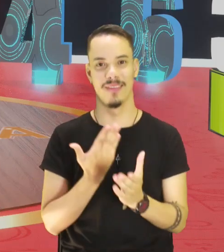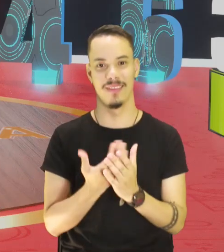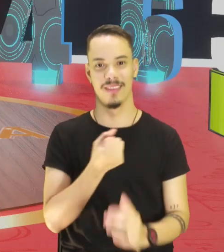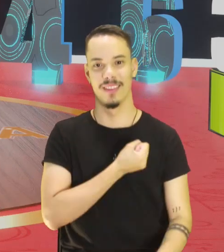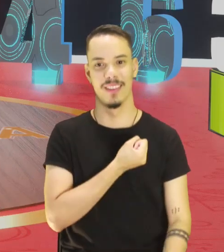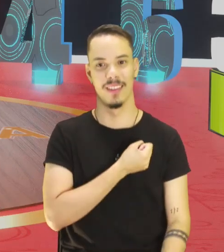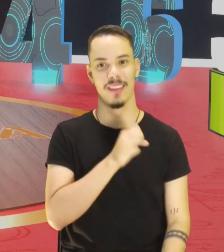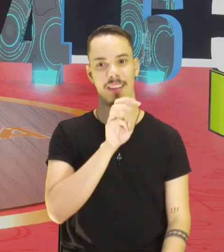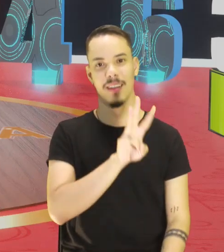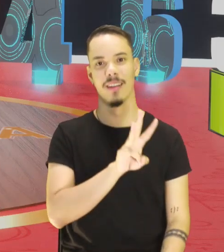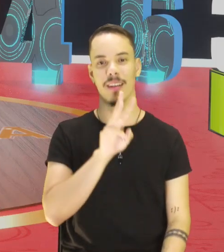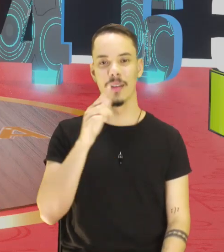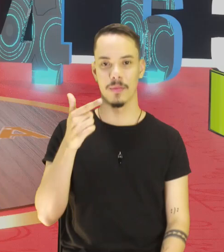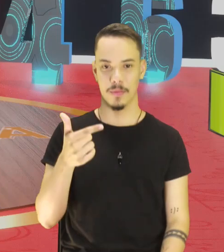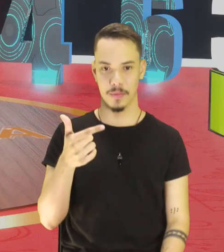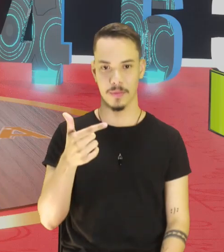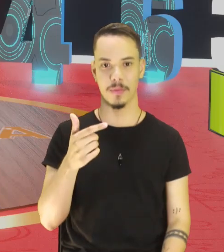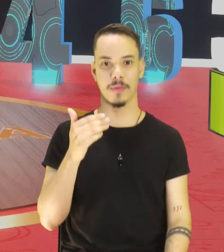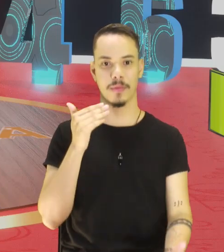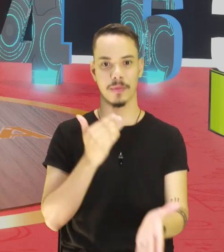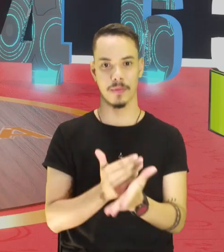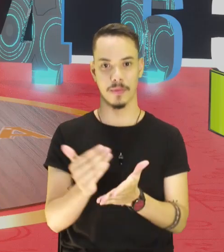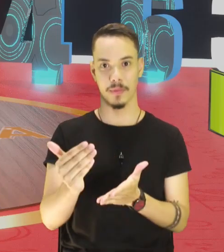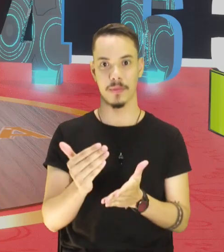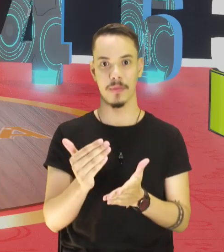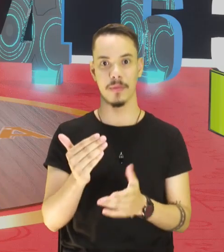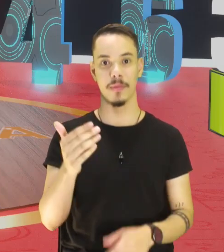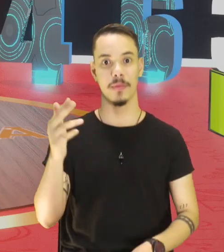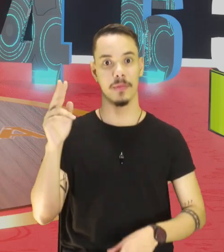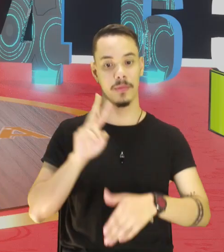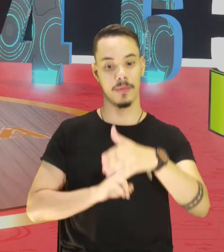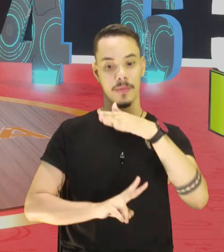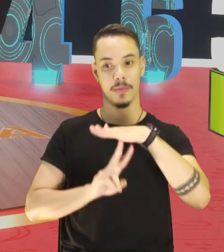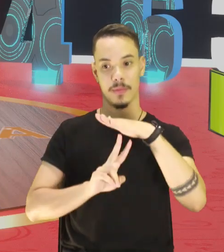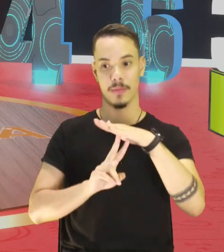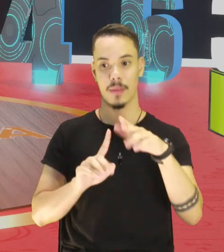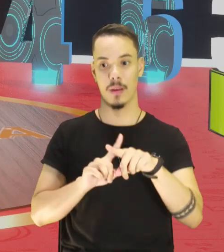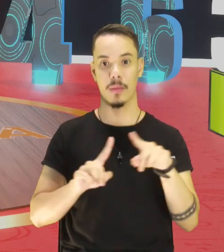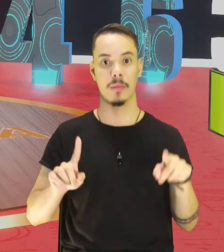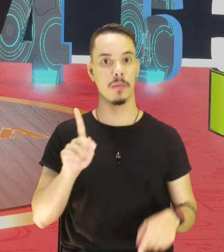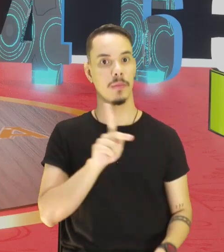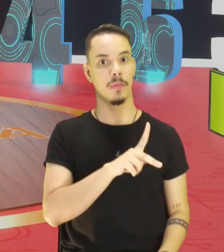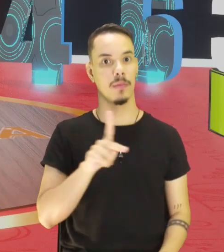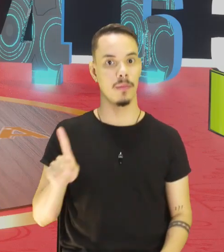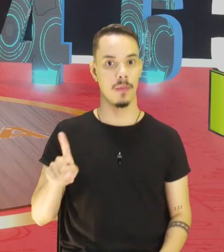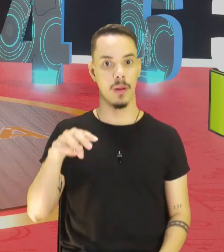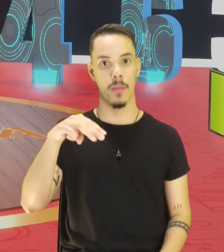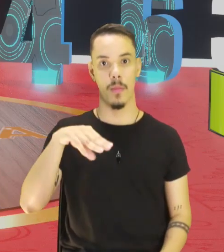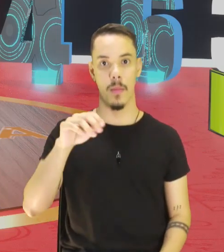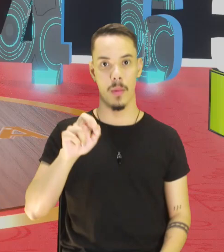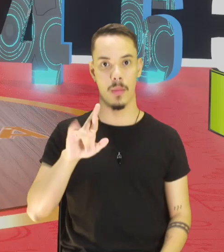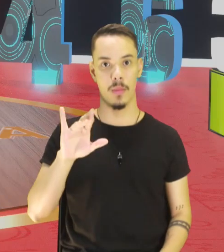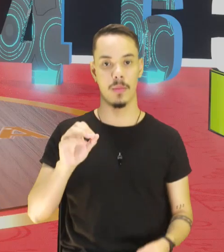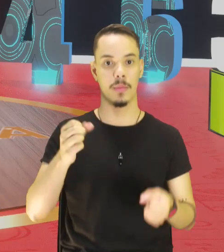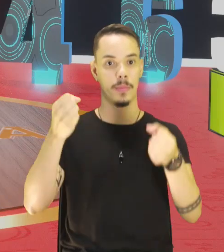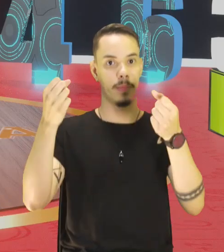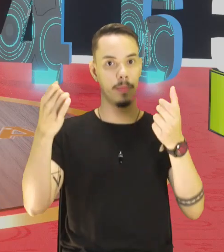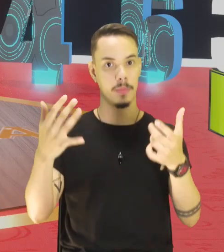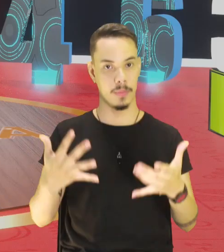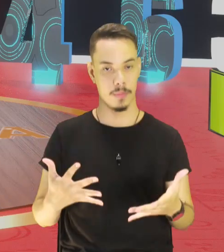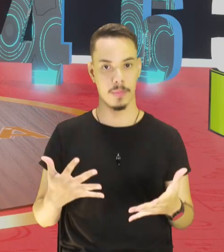a gente começa a segunda unidade, mas, né, como o professor Maurício disse, a gente já deu um spoiler lá na unidade 1, né? A